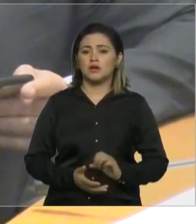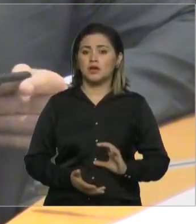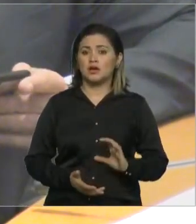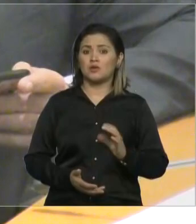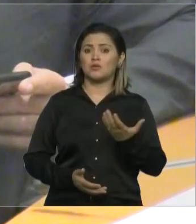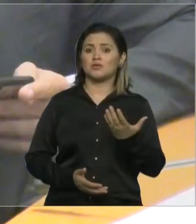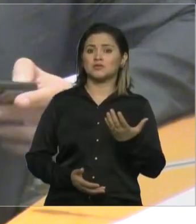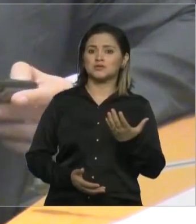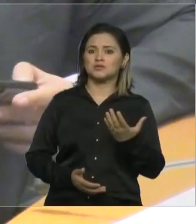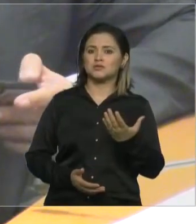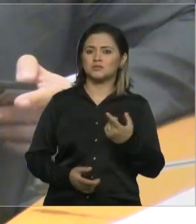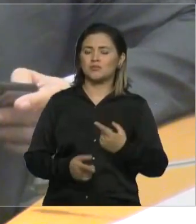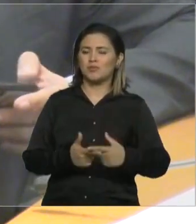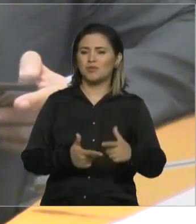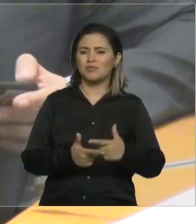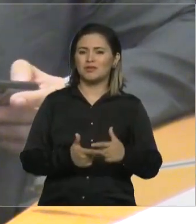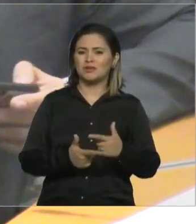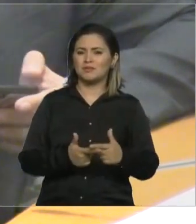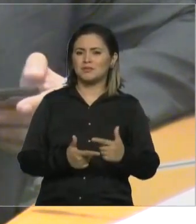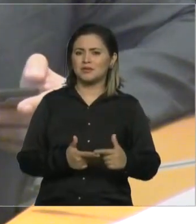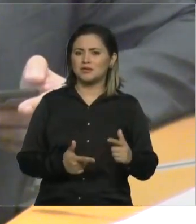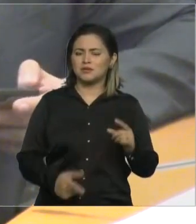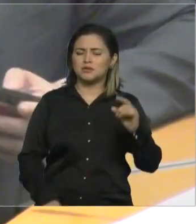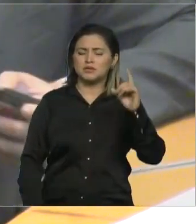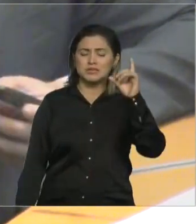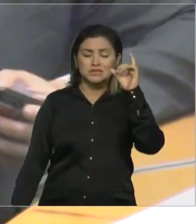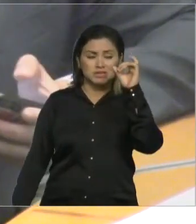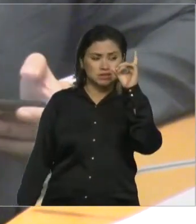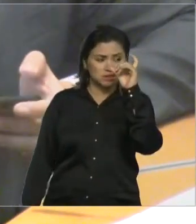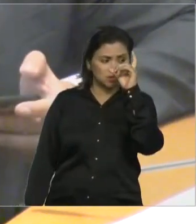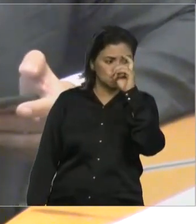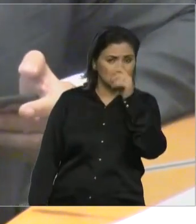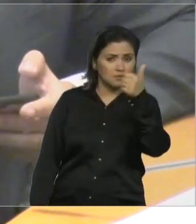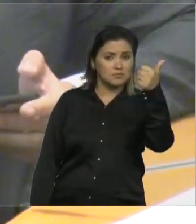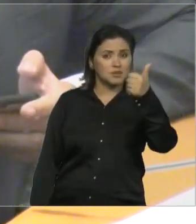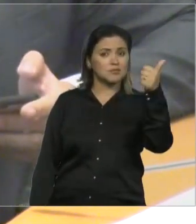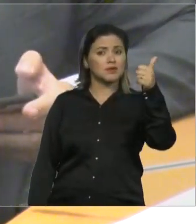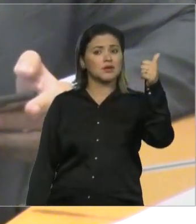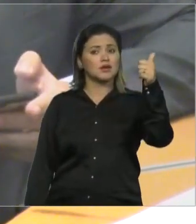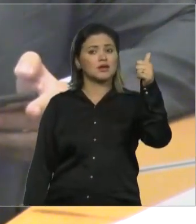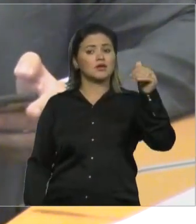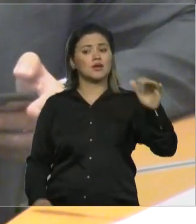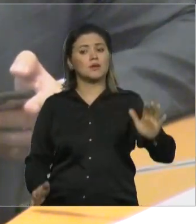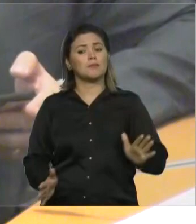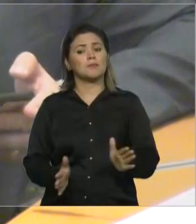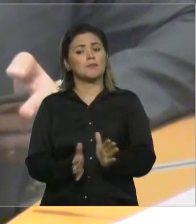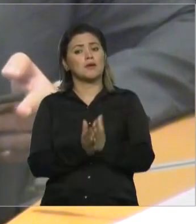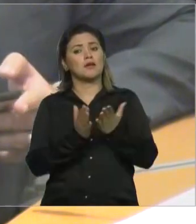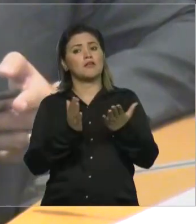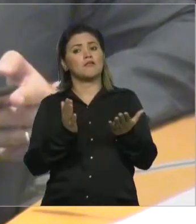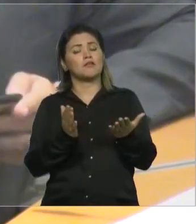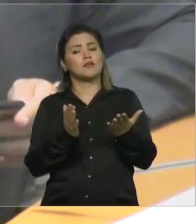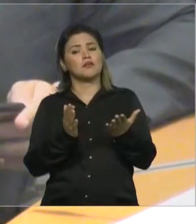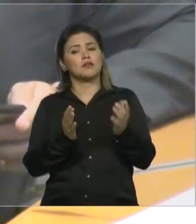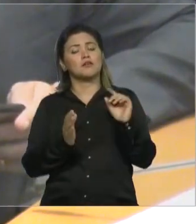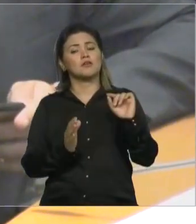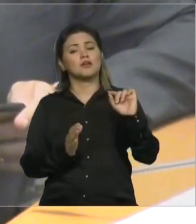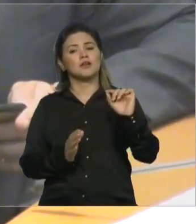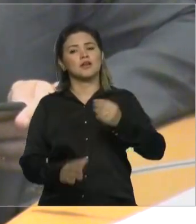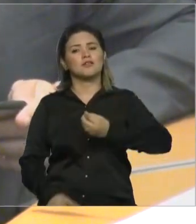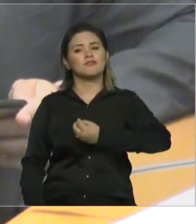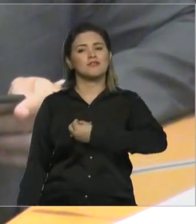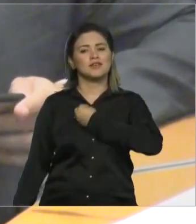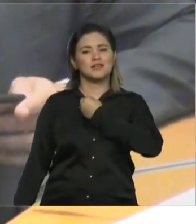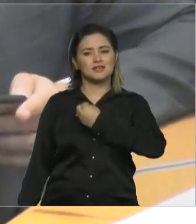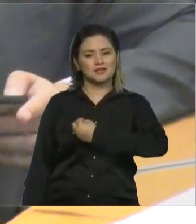provações na vida, que primeiro Deus revelou um milagre na sua vida. Estar aqui hoje é um milagre